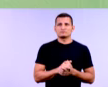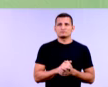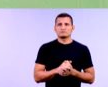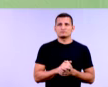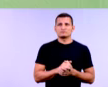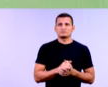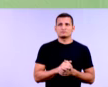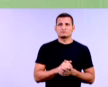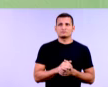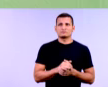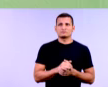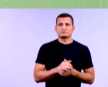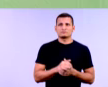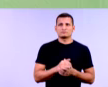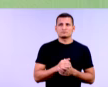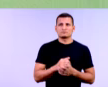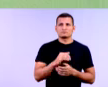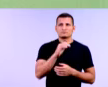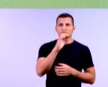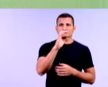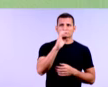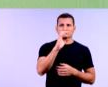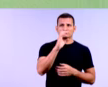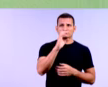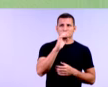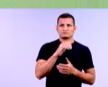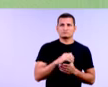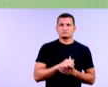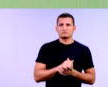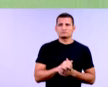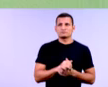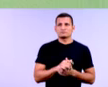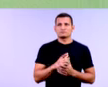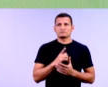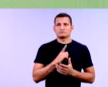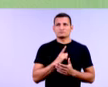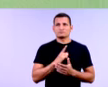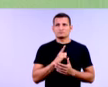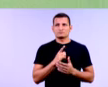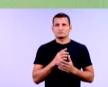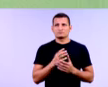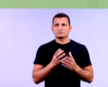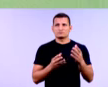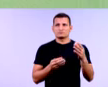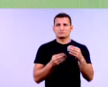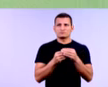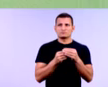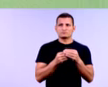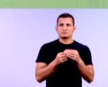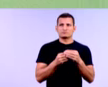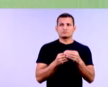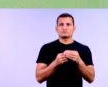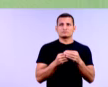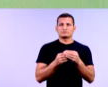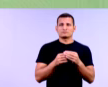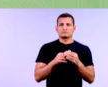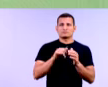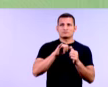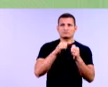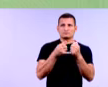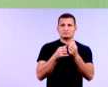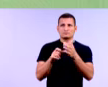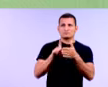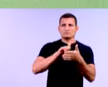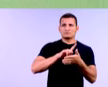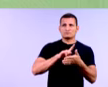Letra C. Estão anexos A a certidão e o certidão e o requerimento. O adjetivo veio antes dos substantivos, então